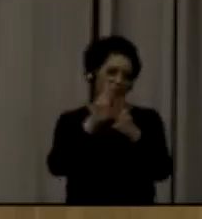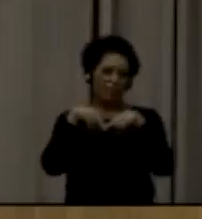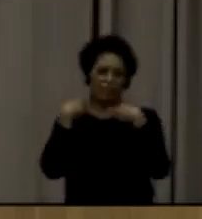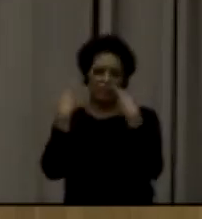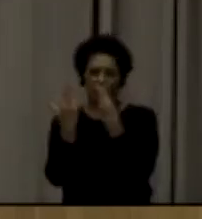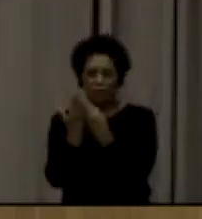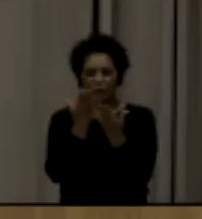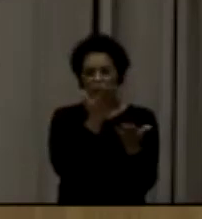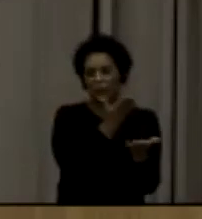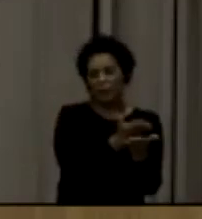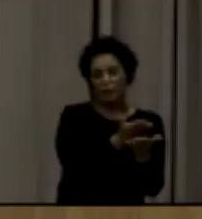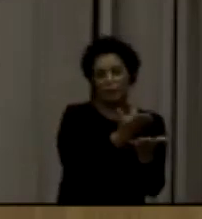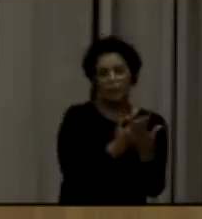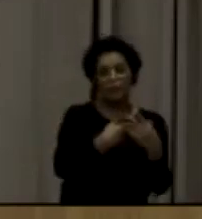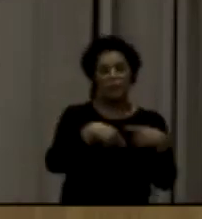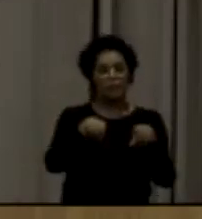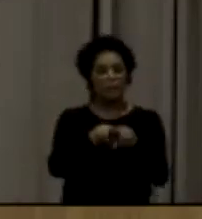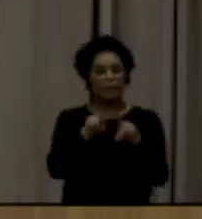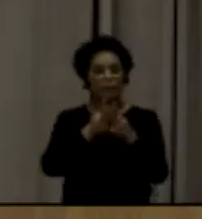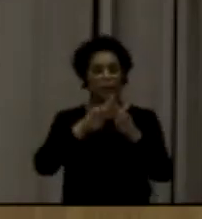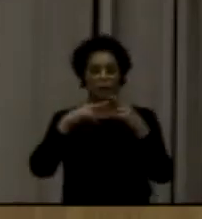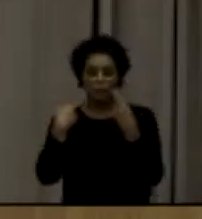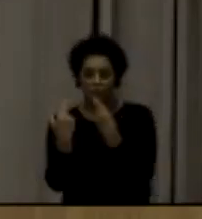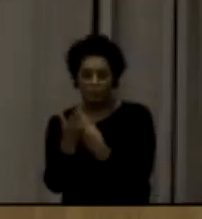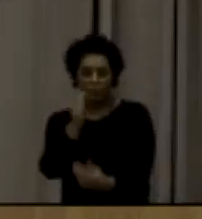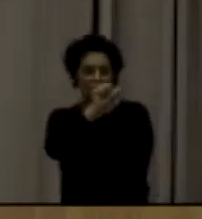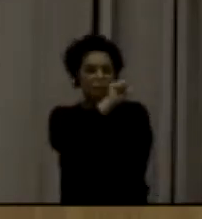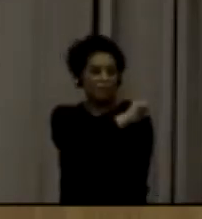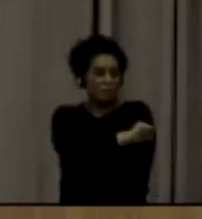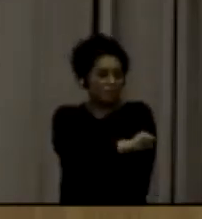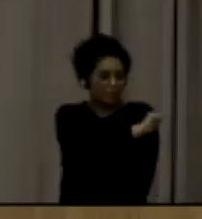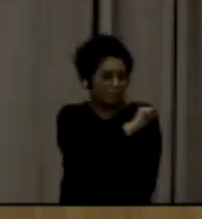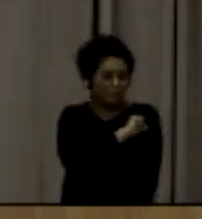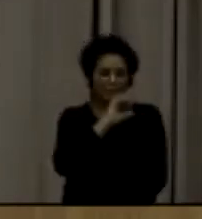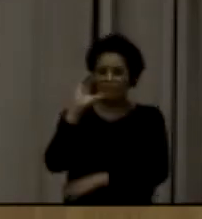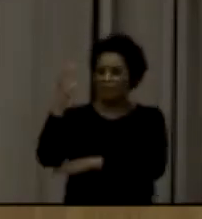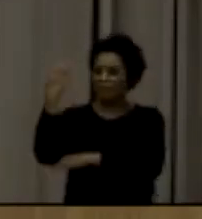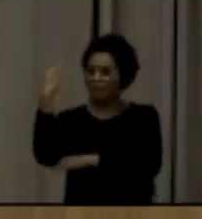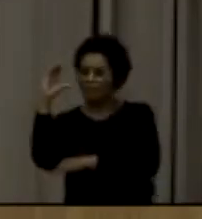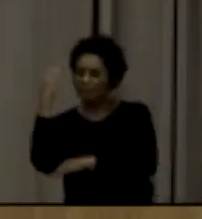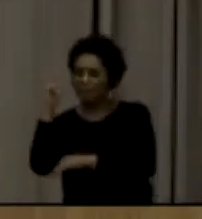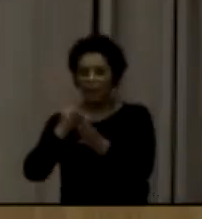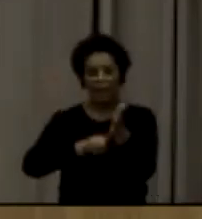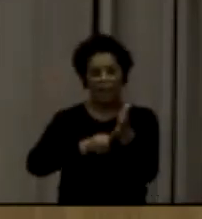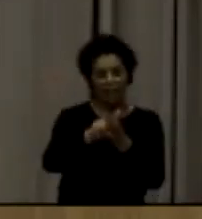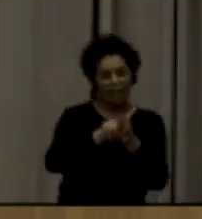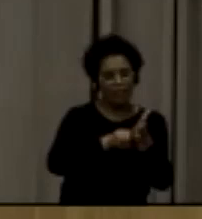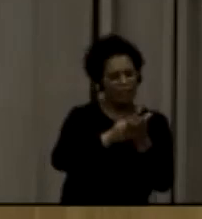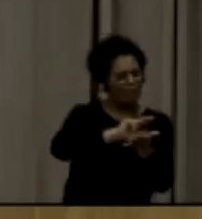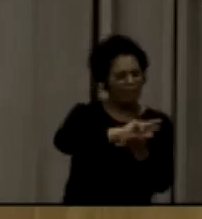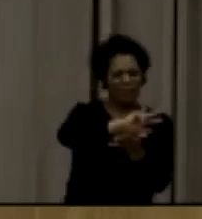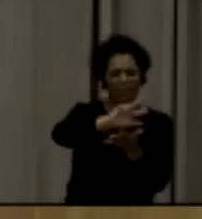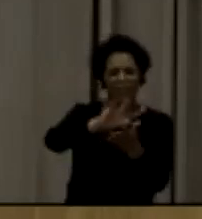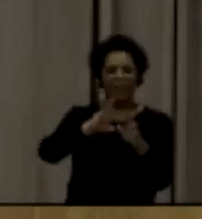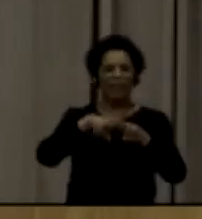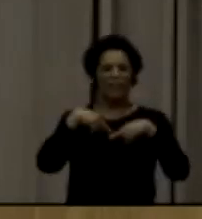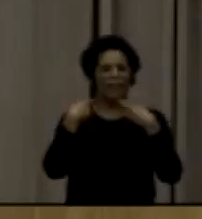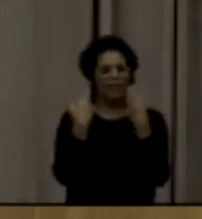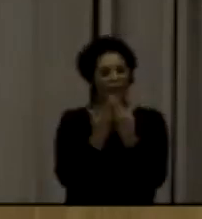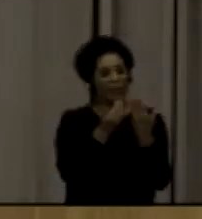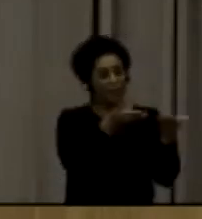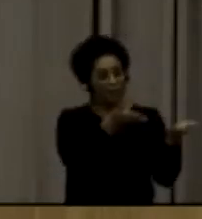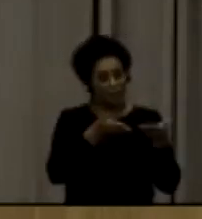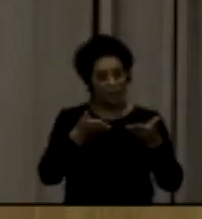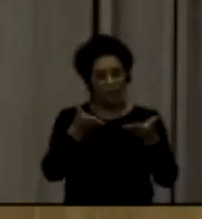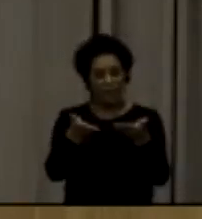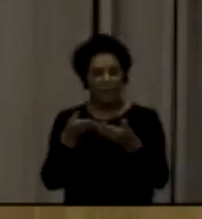de estudantes, vai haver também reuniões de enfermeiras, de pesquisadores, investigadores, vejam. Nós teremos também visitas